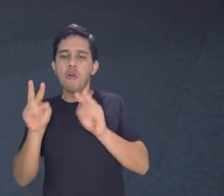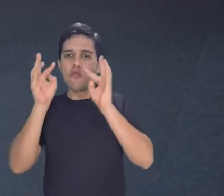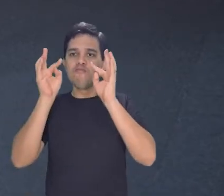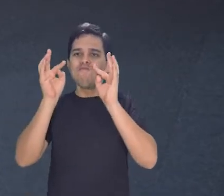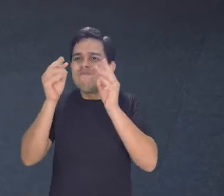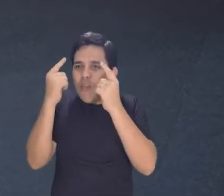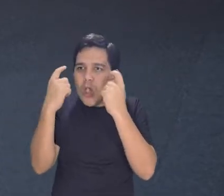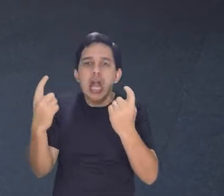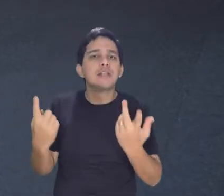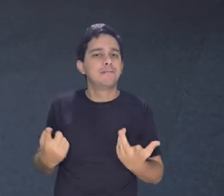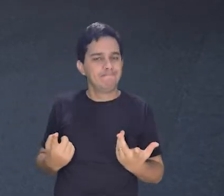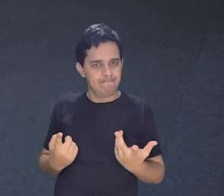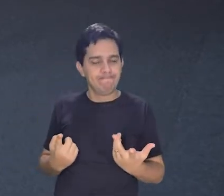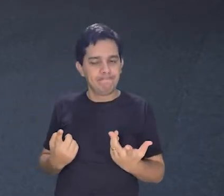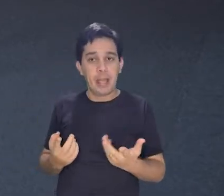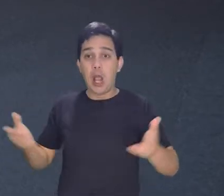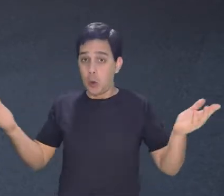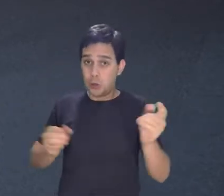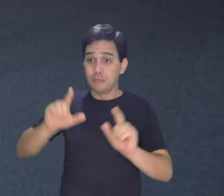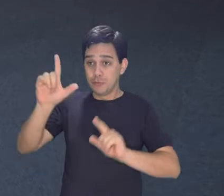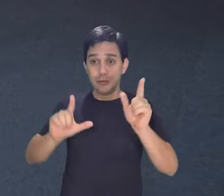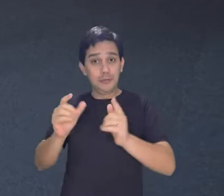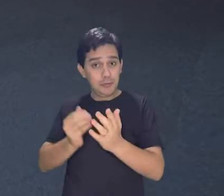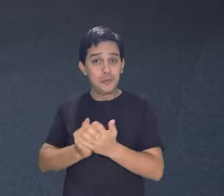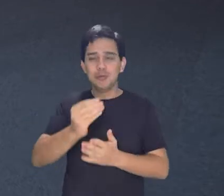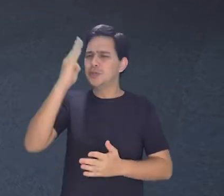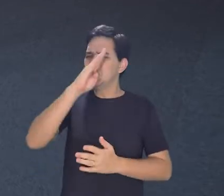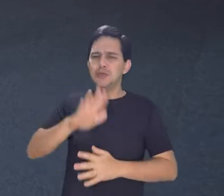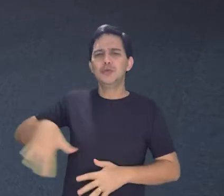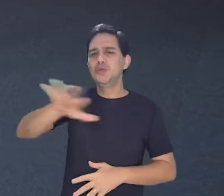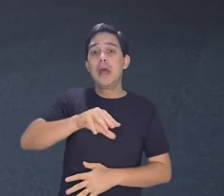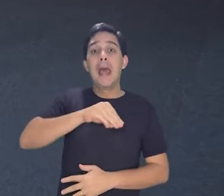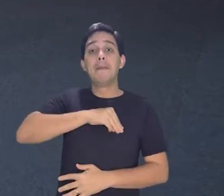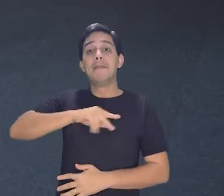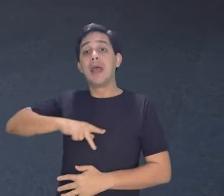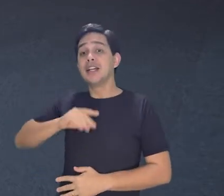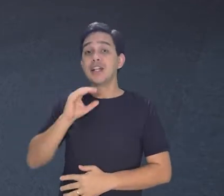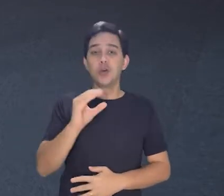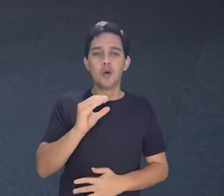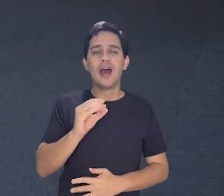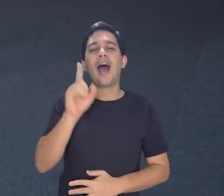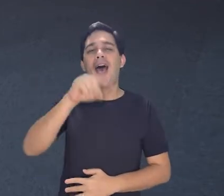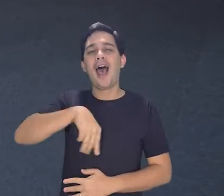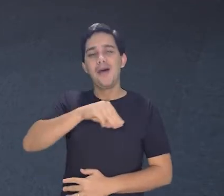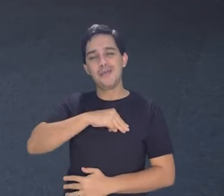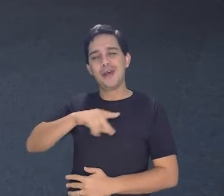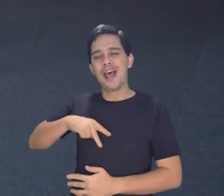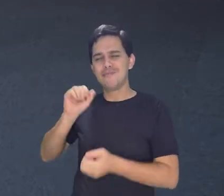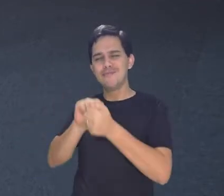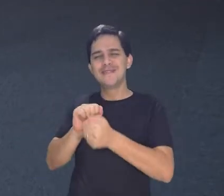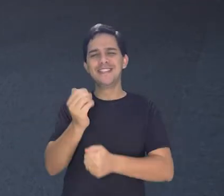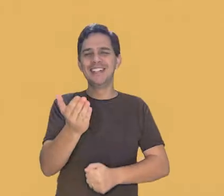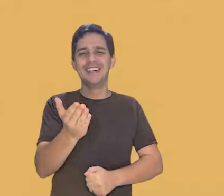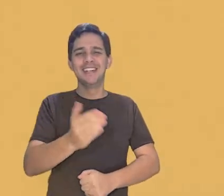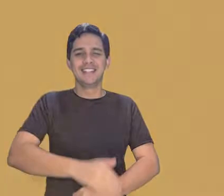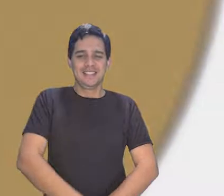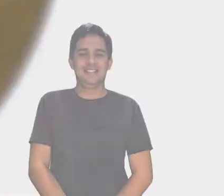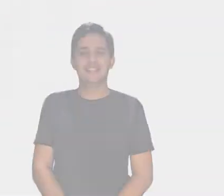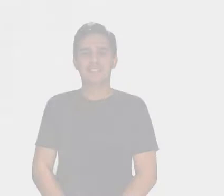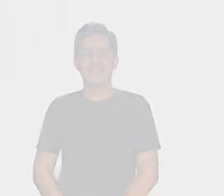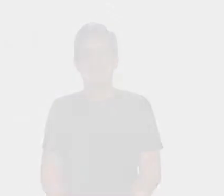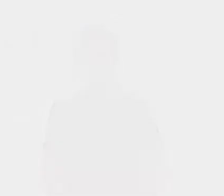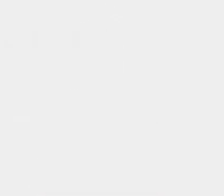testemunha de violência. Está no ar para todo o Brasil o MP Cidadão. É o Ministério Público mais perto de você.